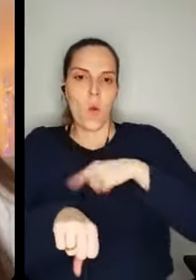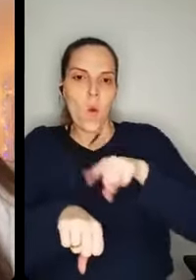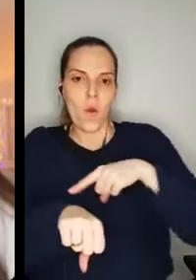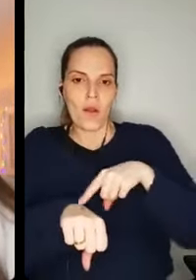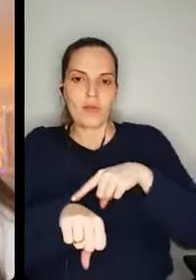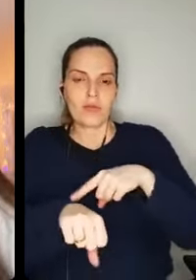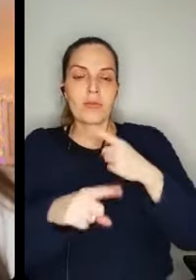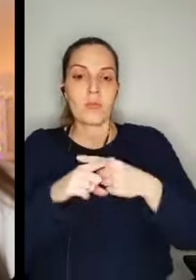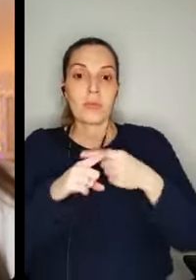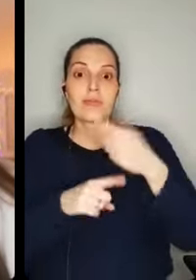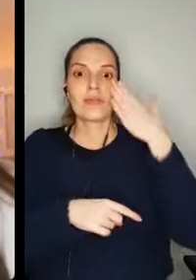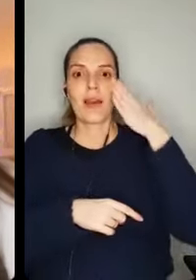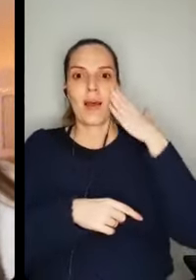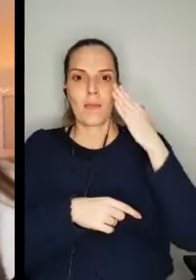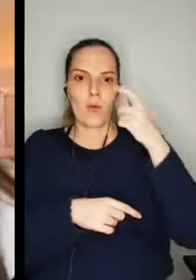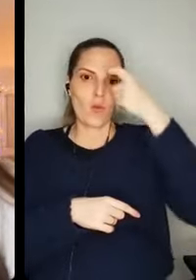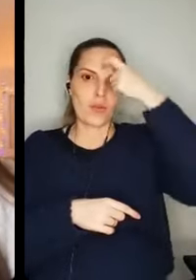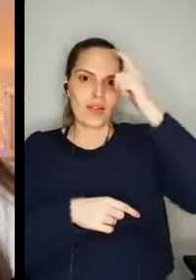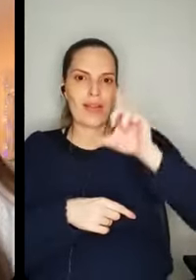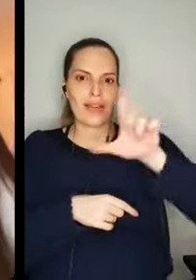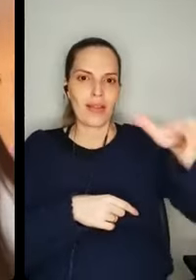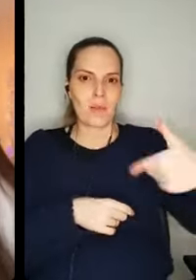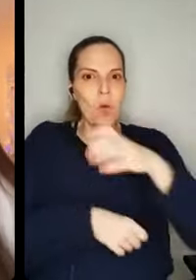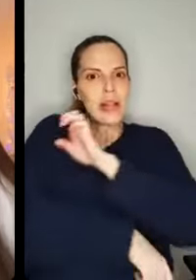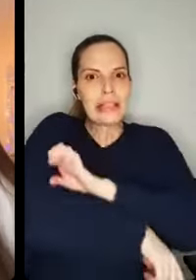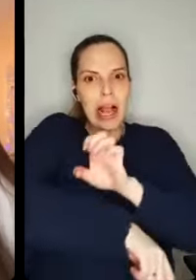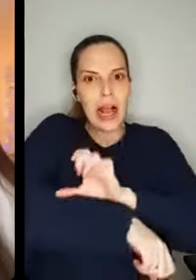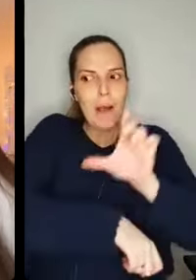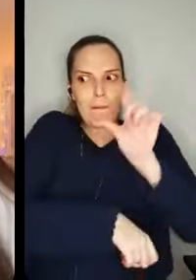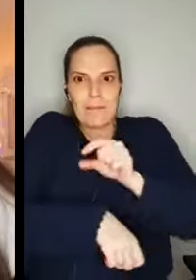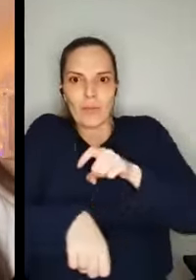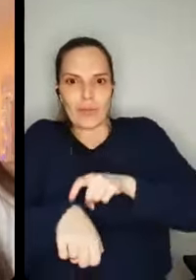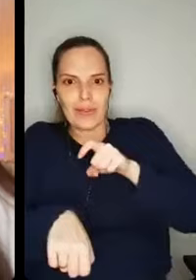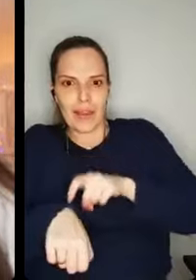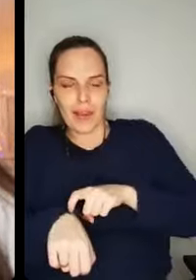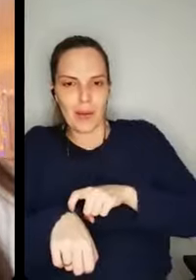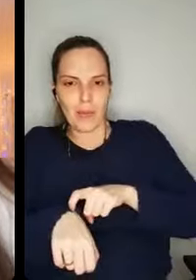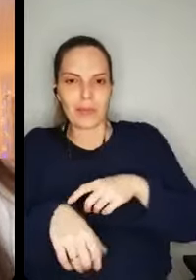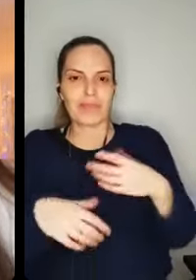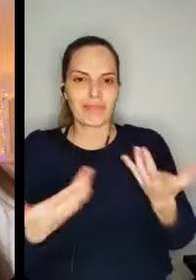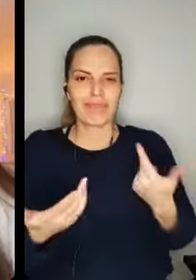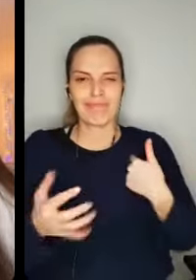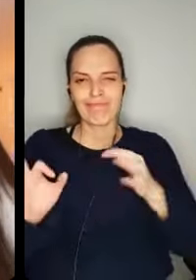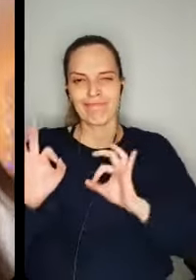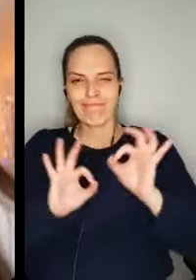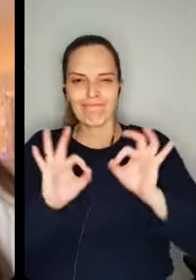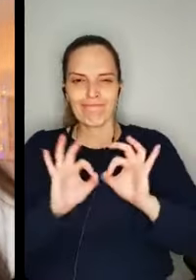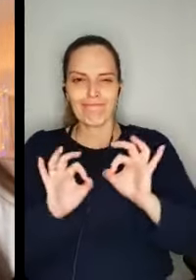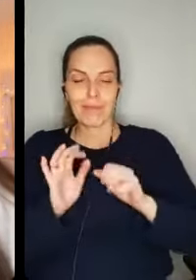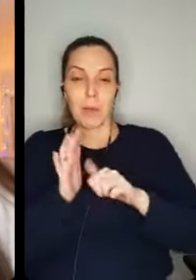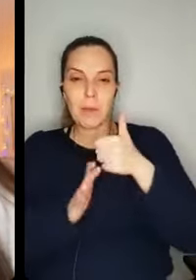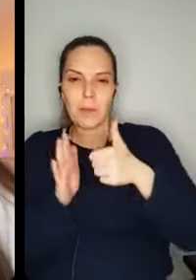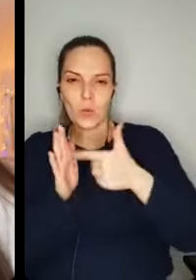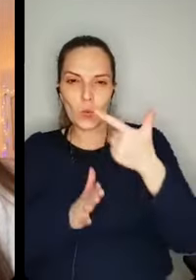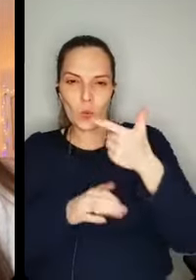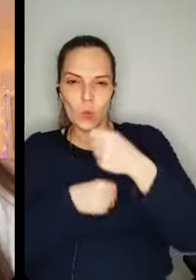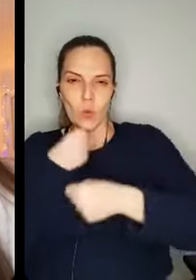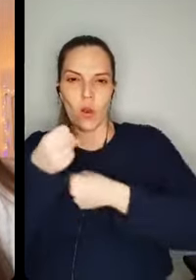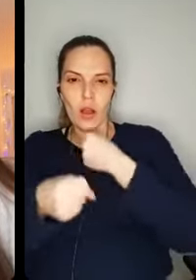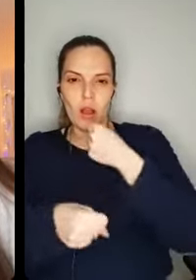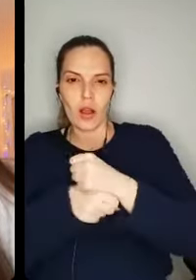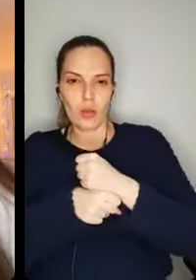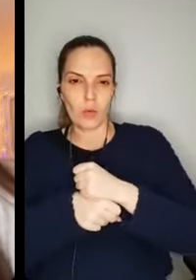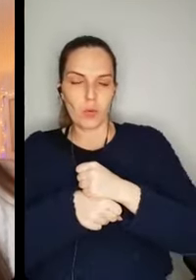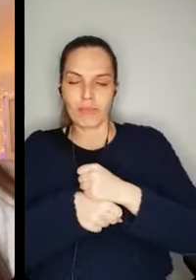estágios e a coisa ia apertar mais, ia sobrar menos tempo. E daí eu tentei nos 2 primeiros anos me inserir em o máximo de coisas que eu conseguia,